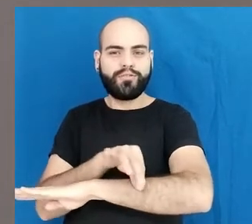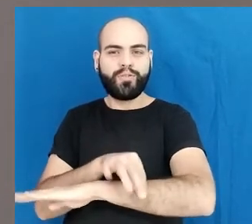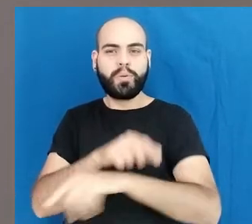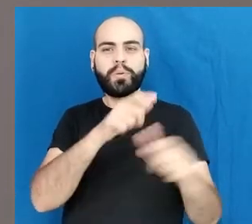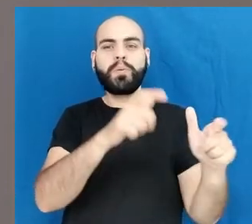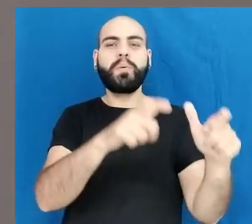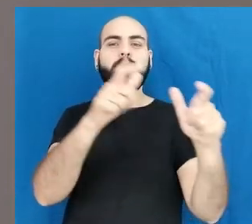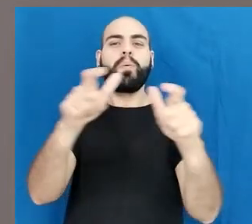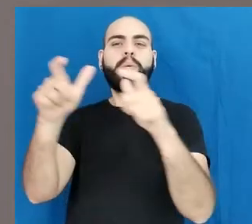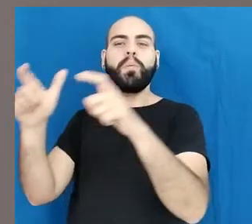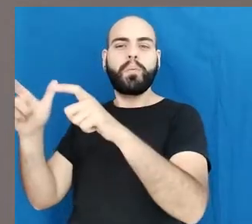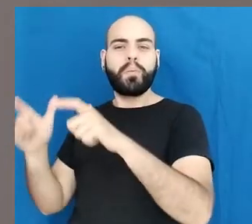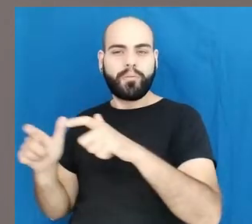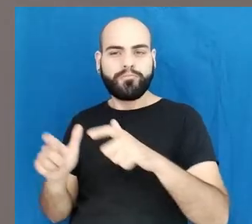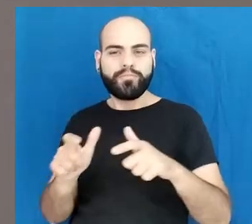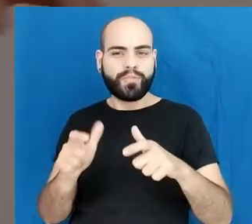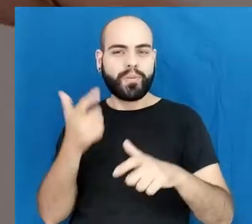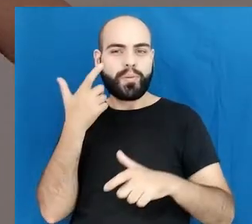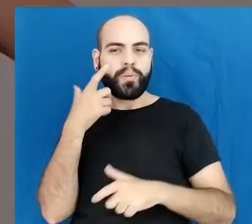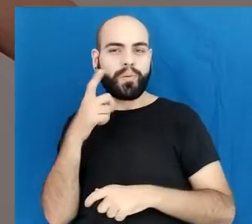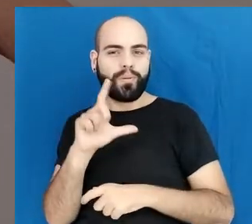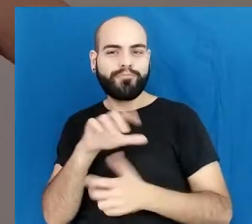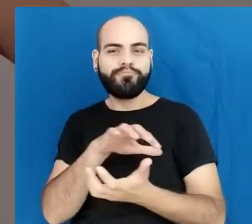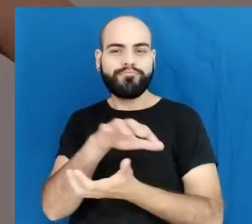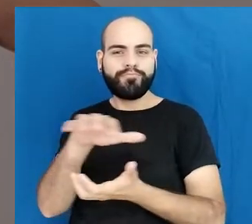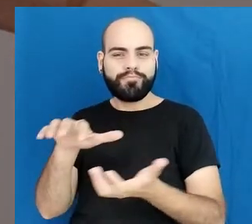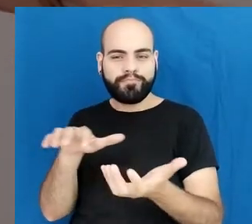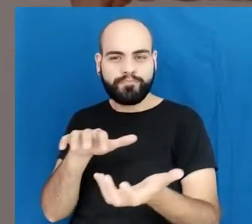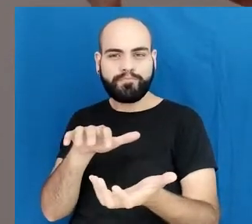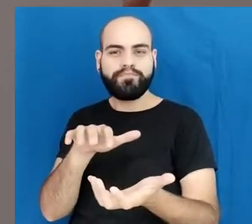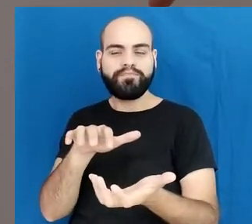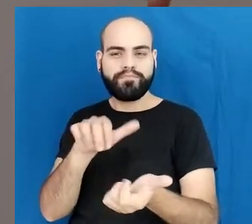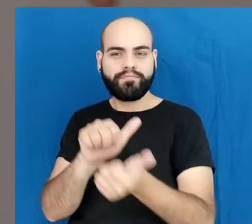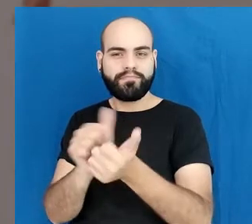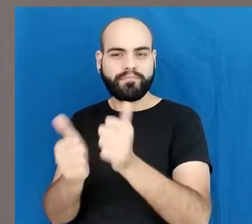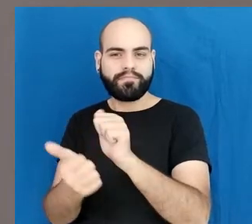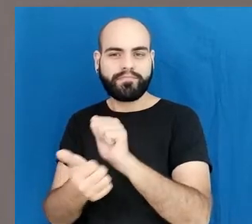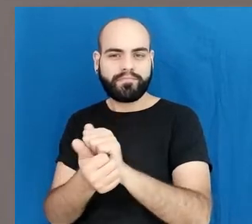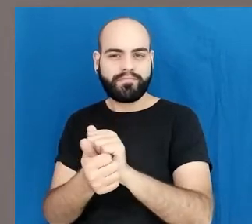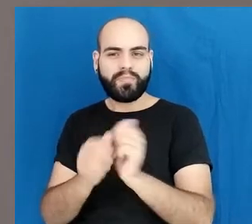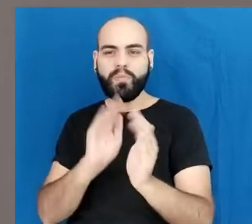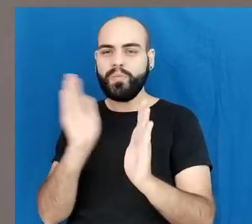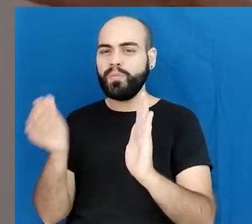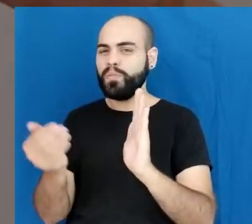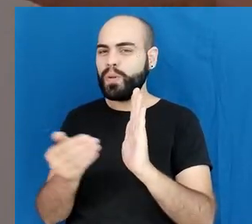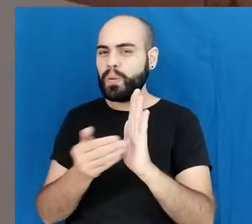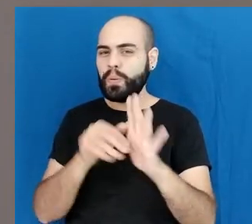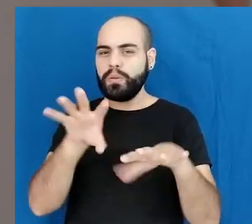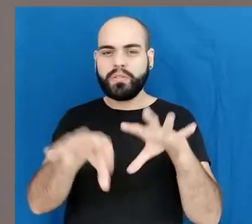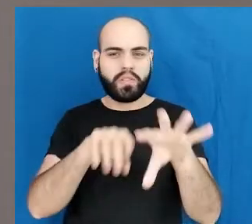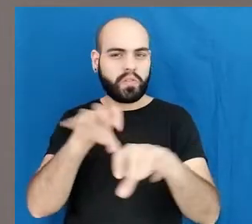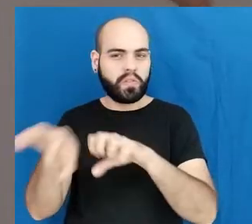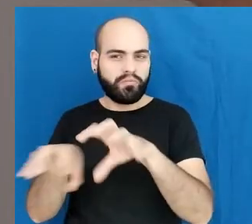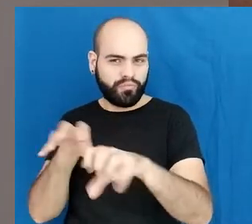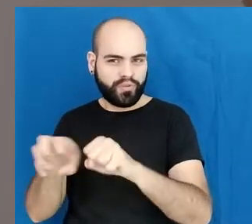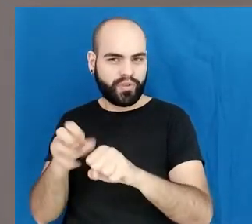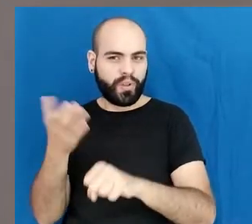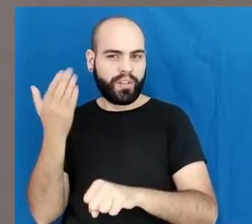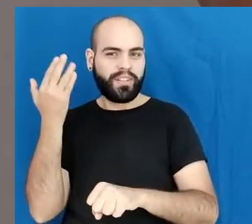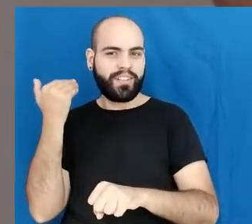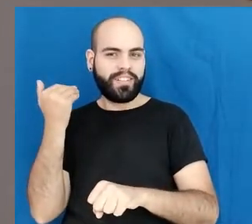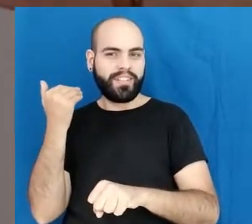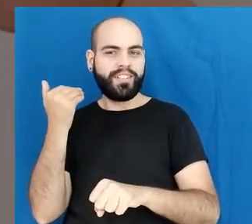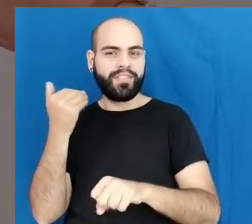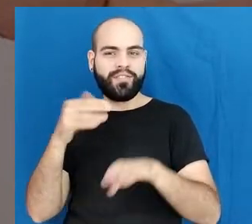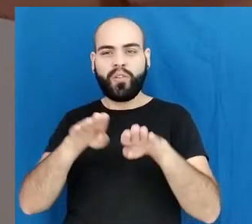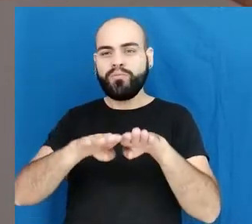acho que em outros lugares também. Então, toda a parte que estava arrebentada foi